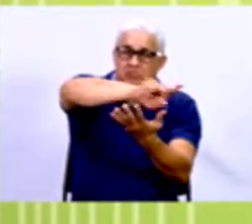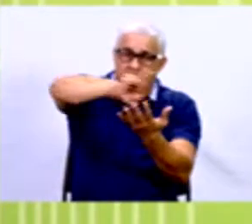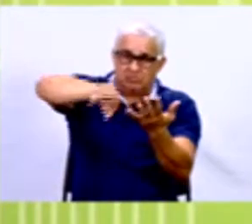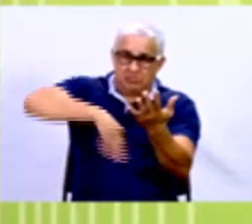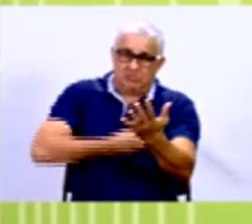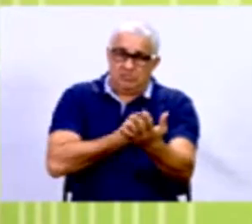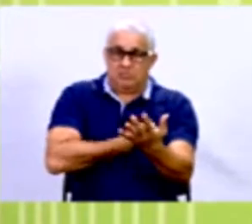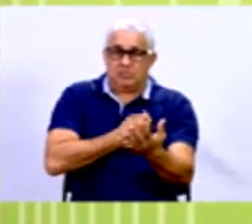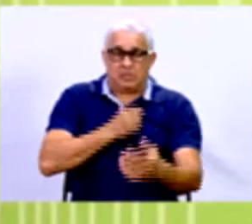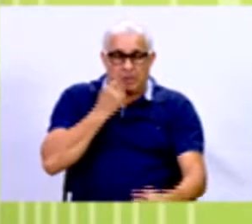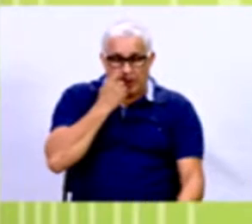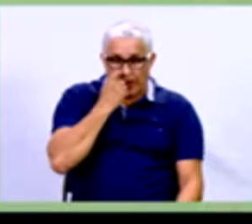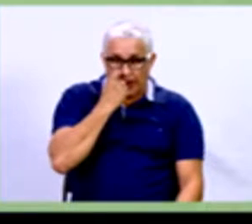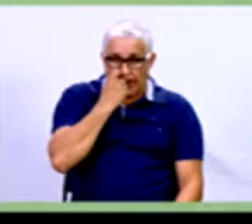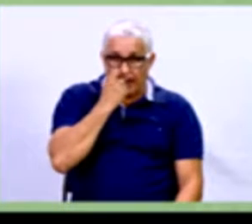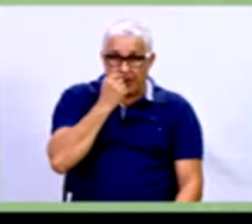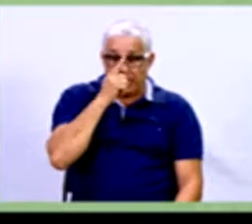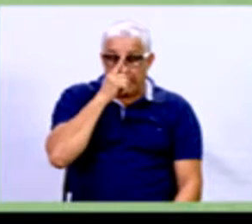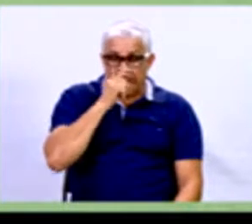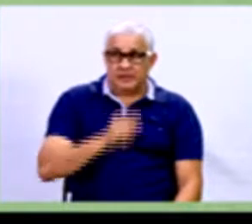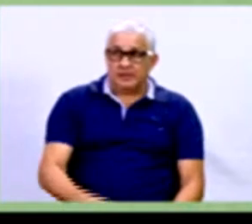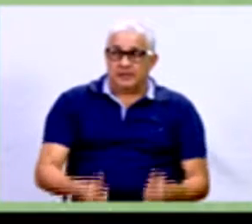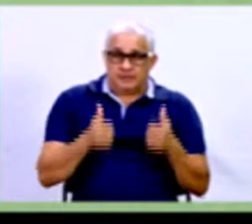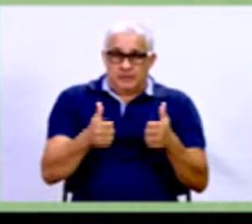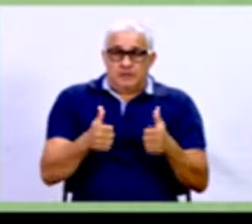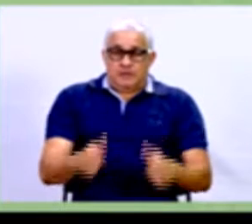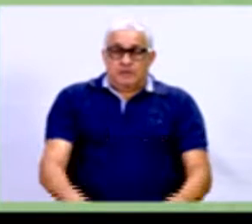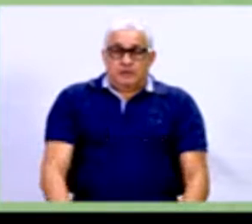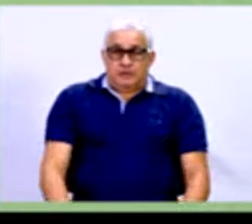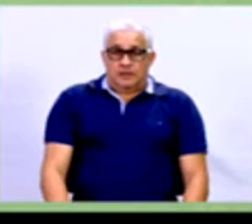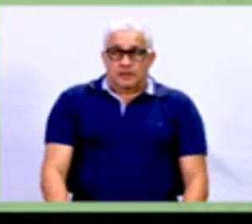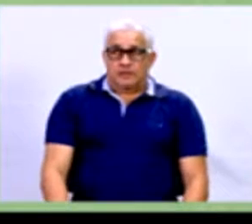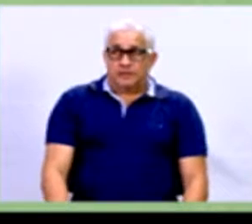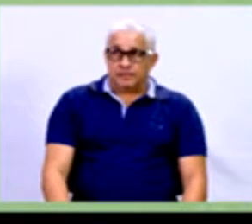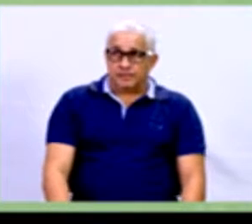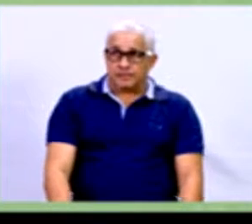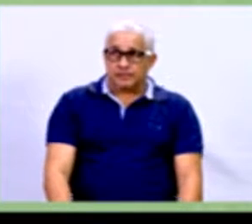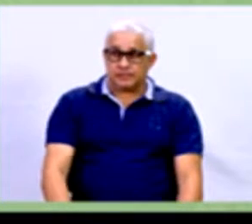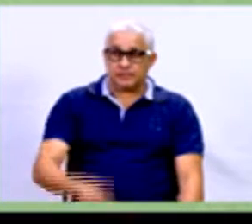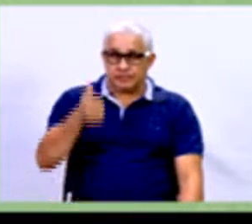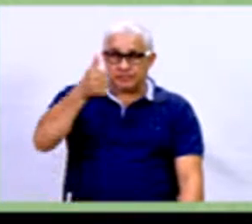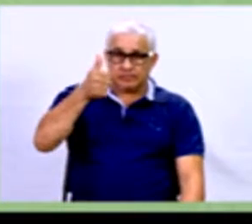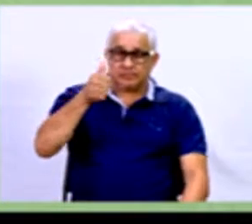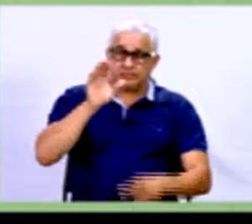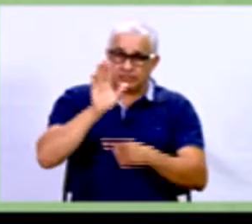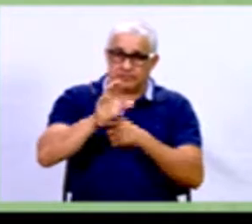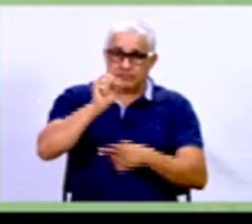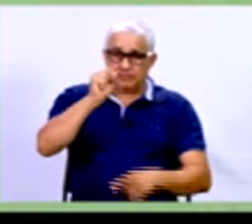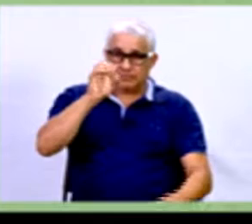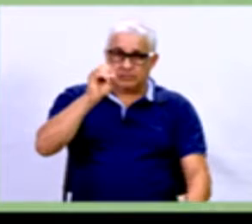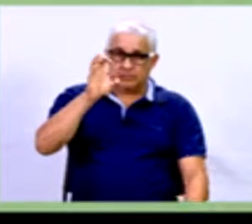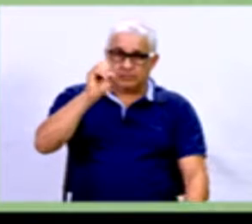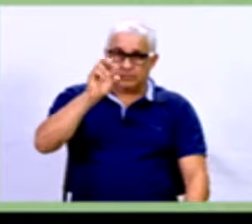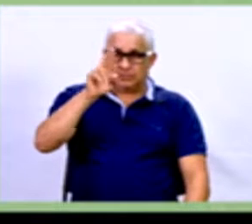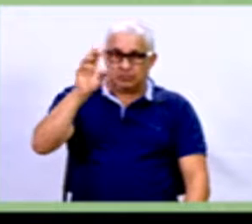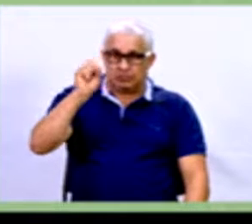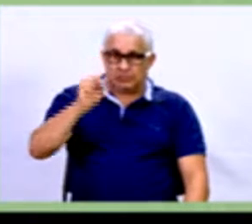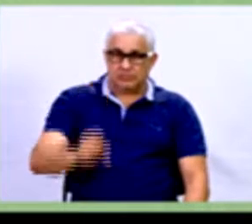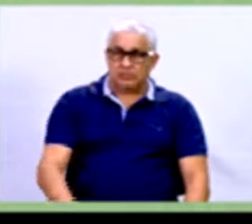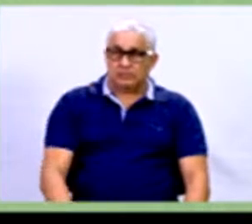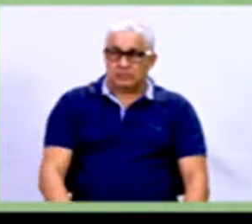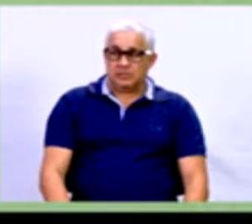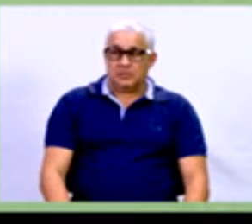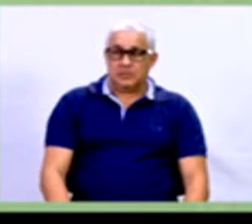nossas vidas, certo? Então vamos lá, agora nós vamos trabalhar com primeiros socorros. Os primeiros socorros são os